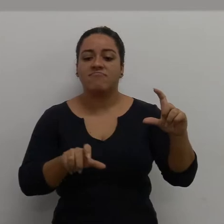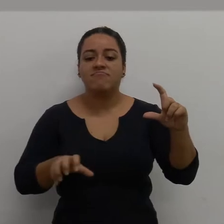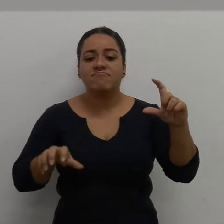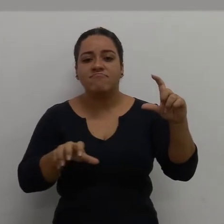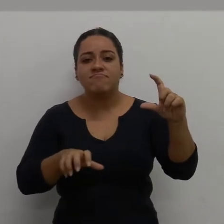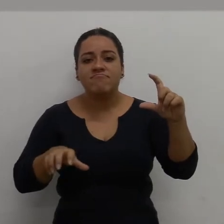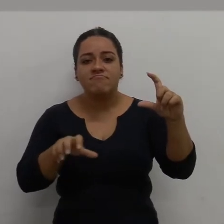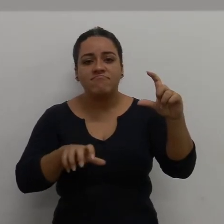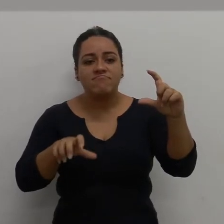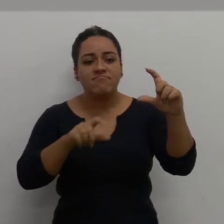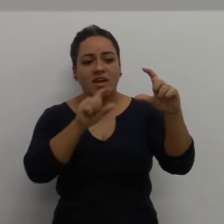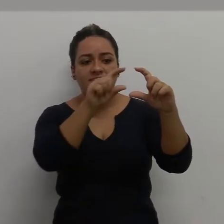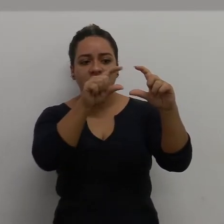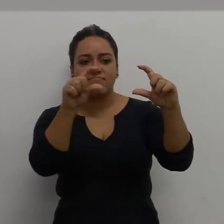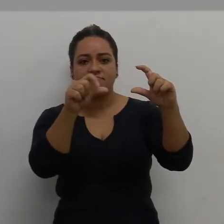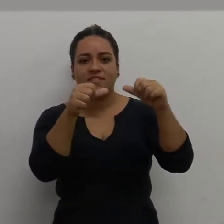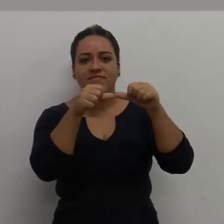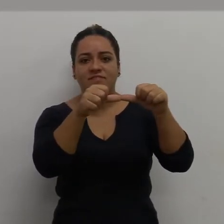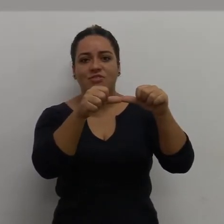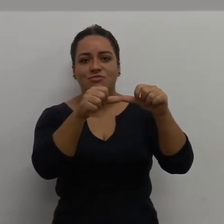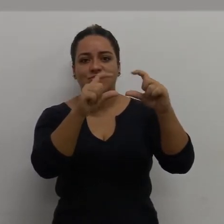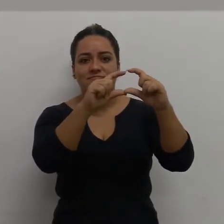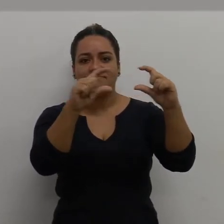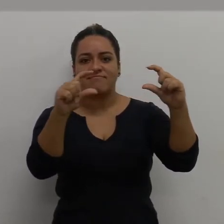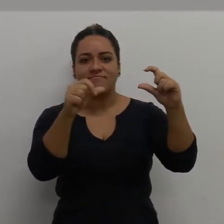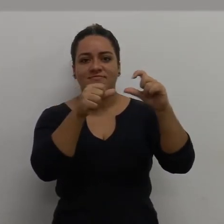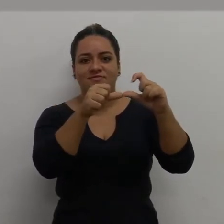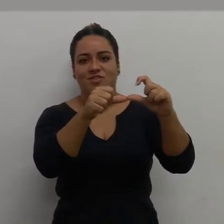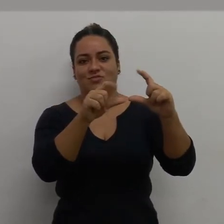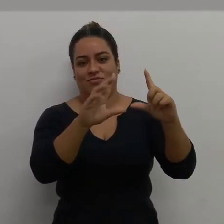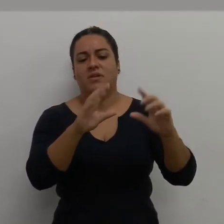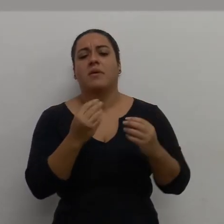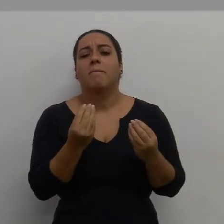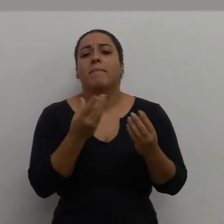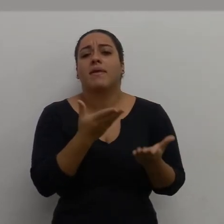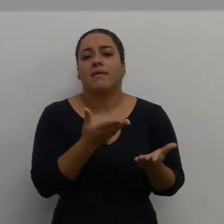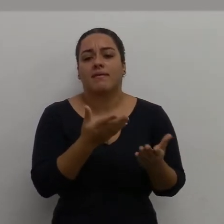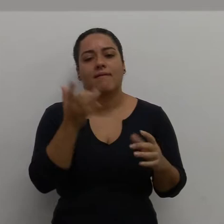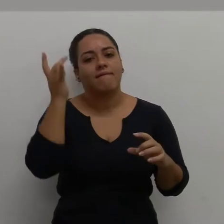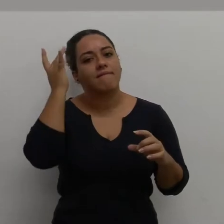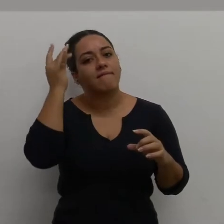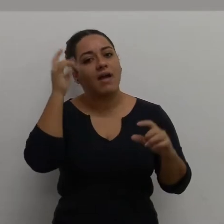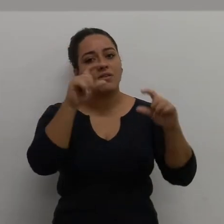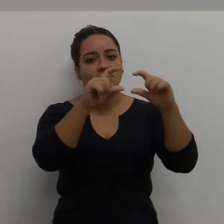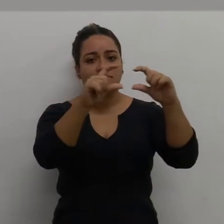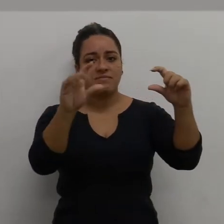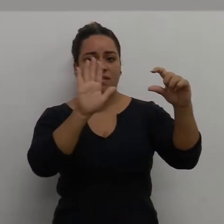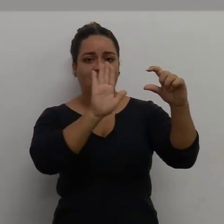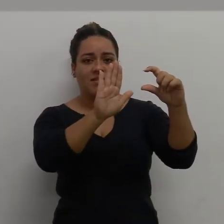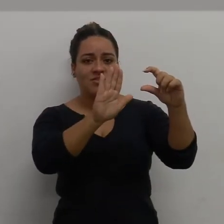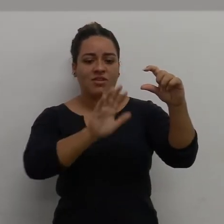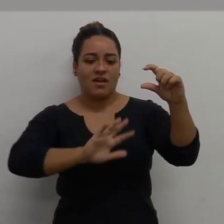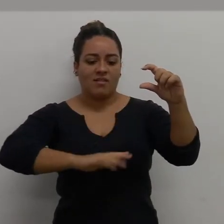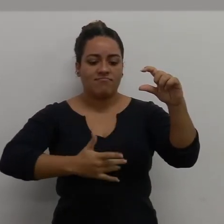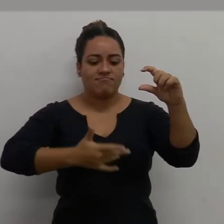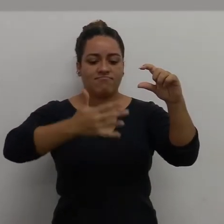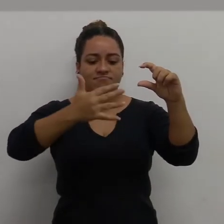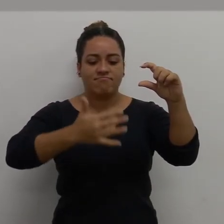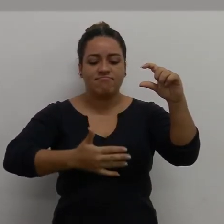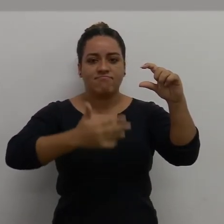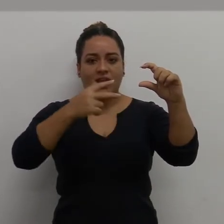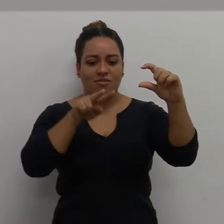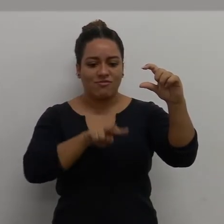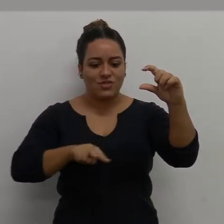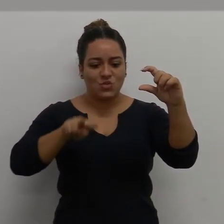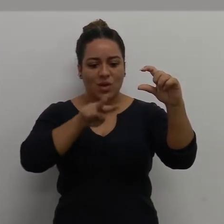do mouse dessa célula B2, dali para cima elas ficam fixas. Para que isso? Para facilitar o meu rolamento da planilha,